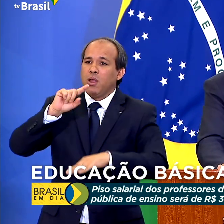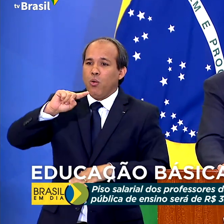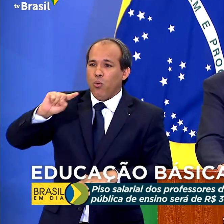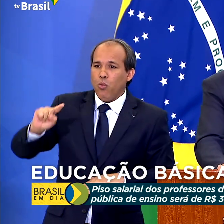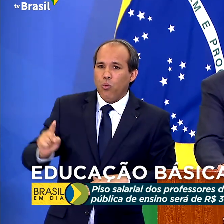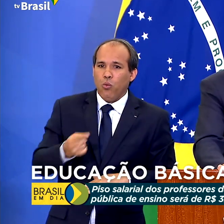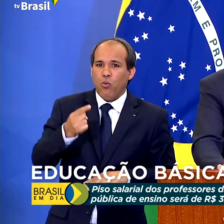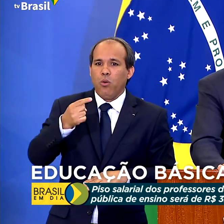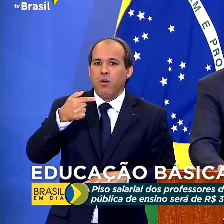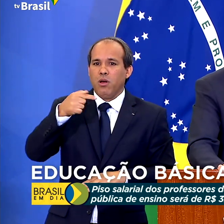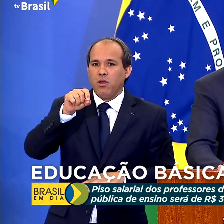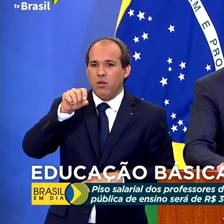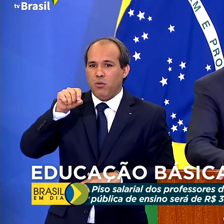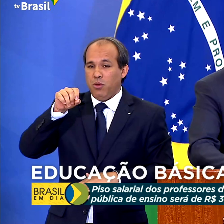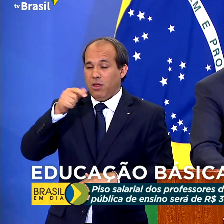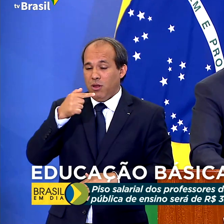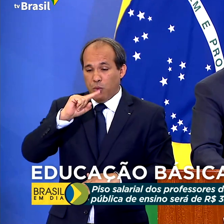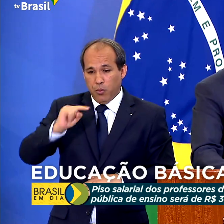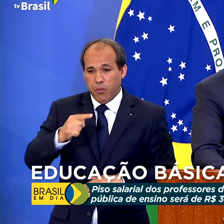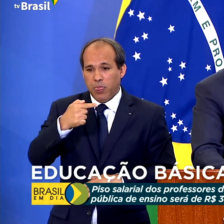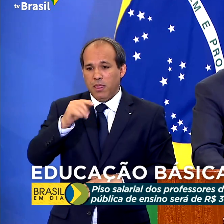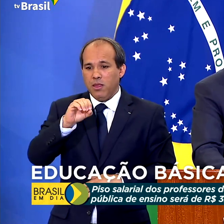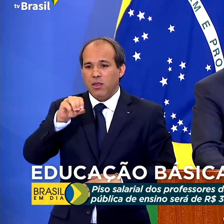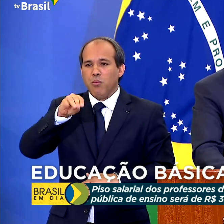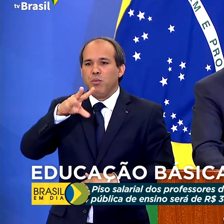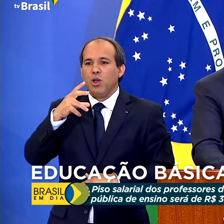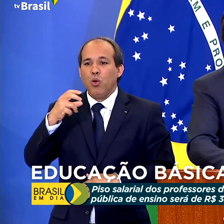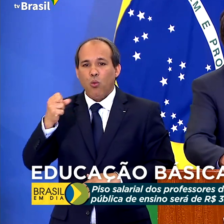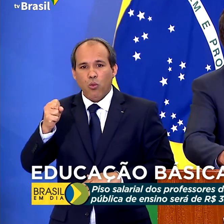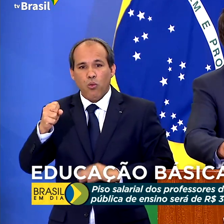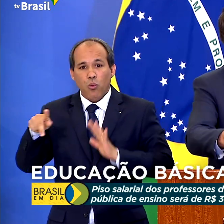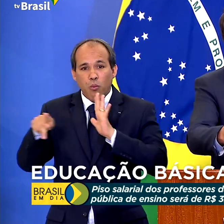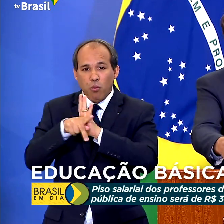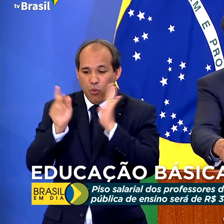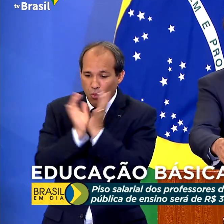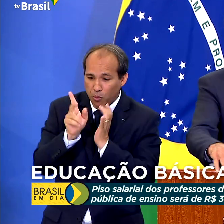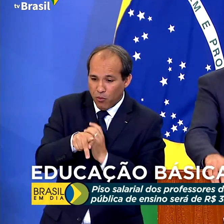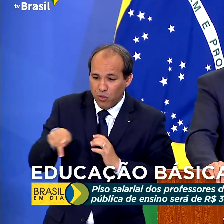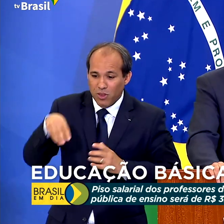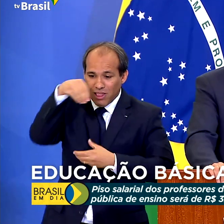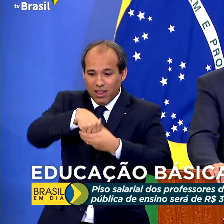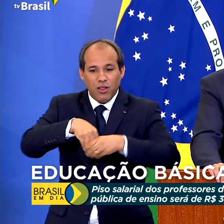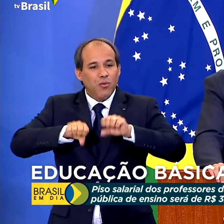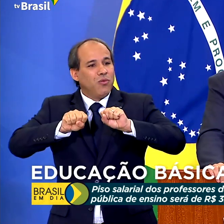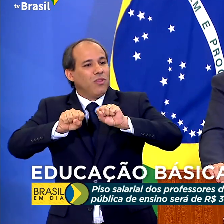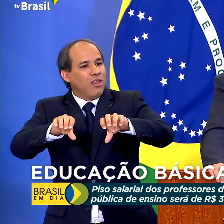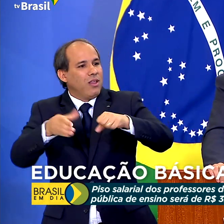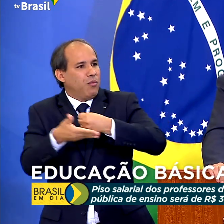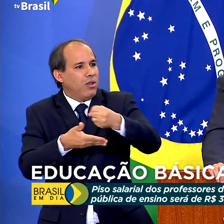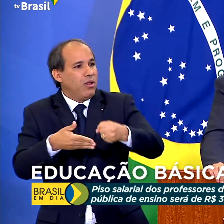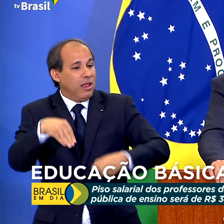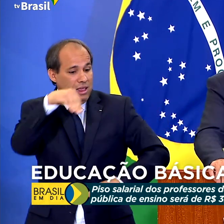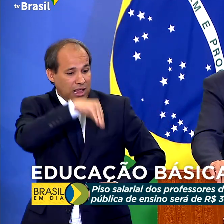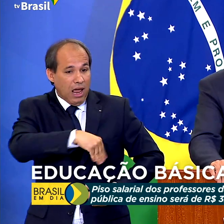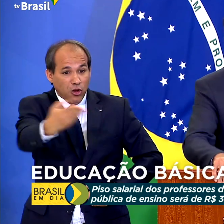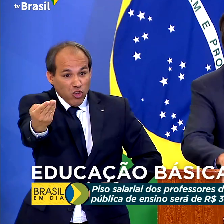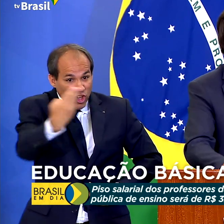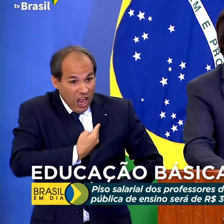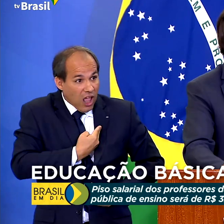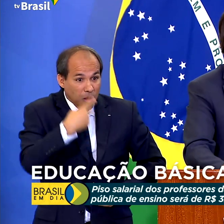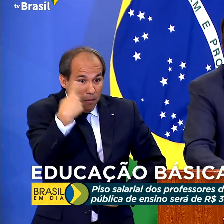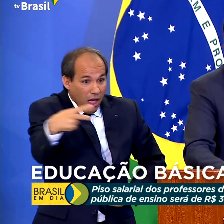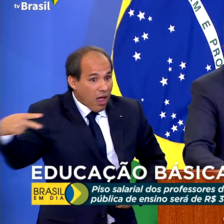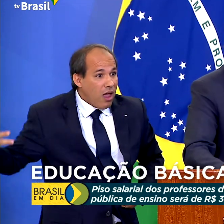700 mil professores do ensino básico no Brasil, que de forma direta estarão envolvidos com